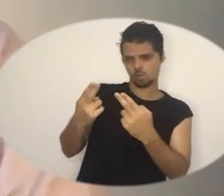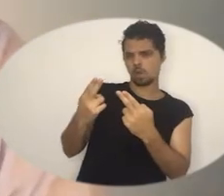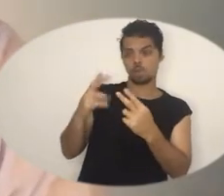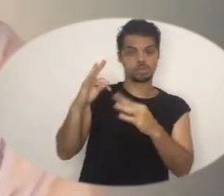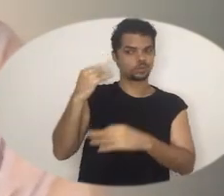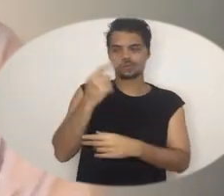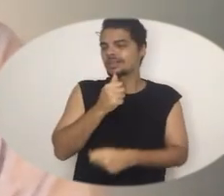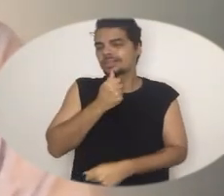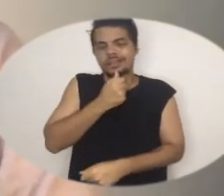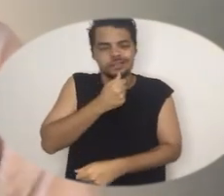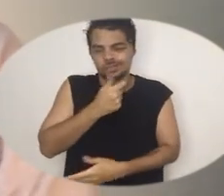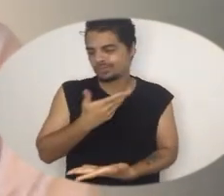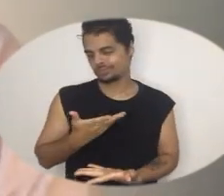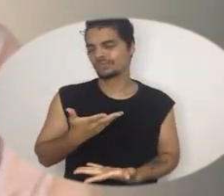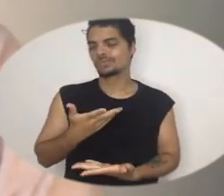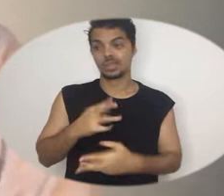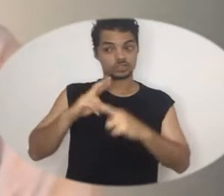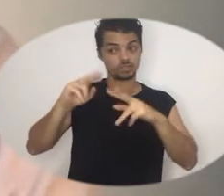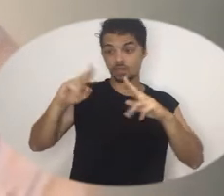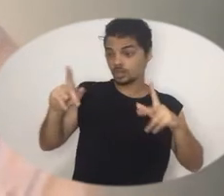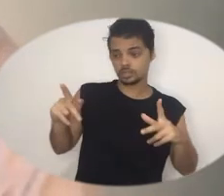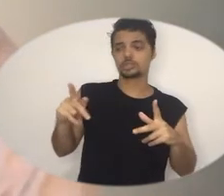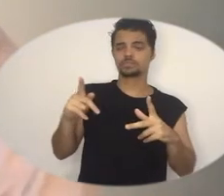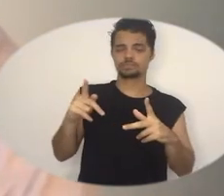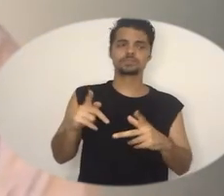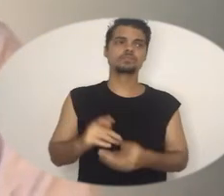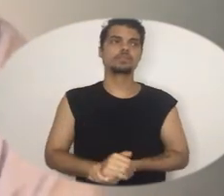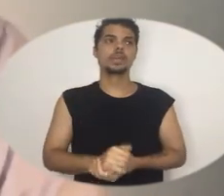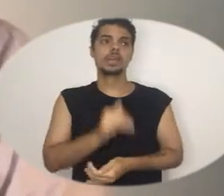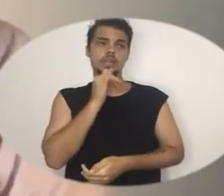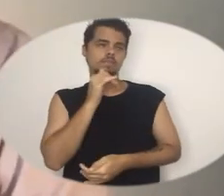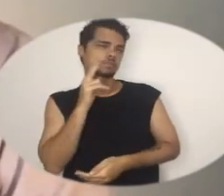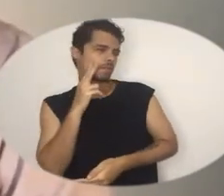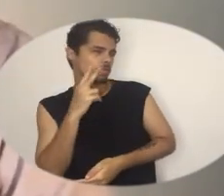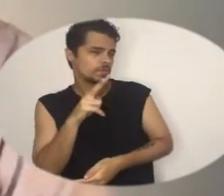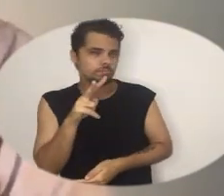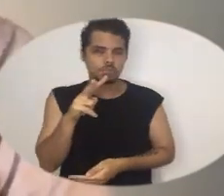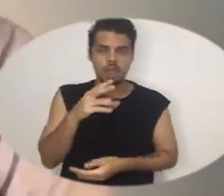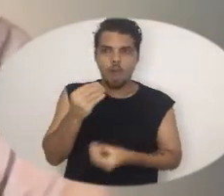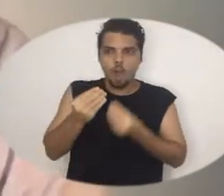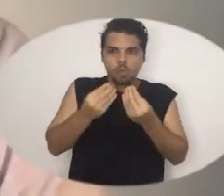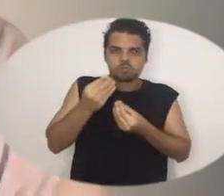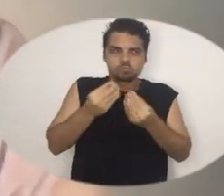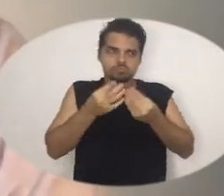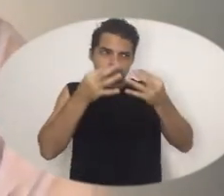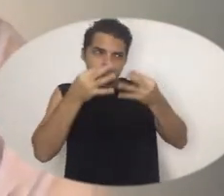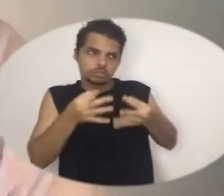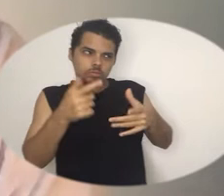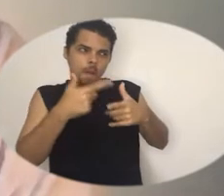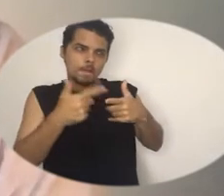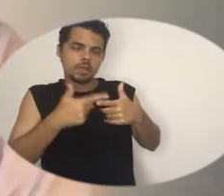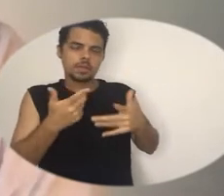como a que venceu seria uma saída que manteria o status como mas para outros a independência